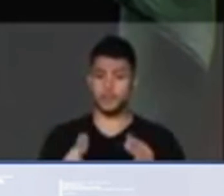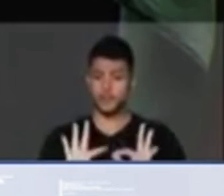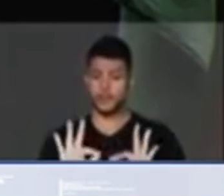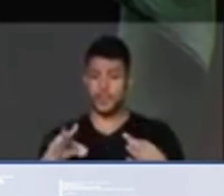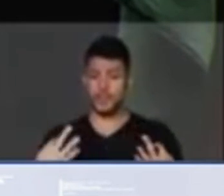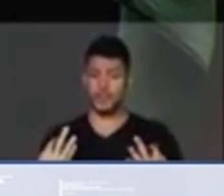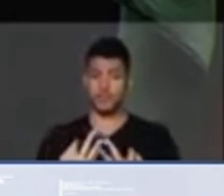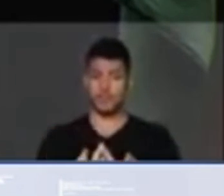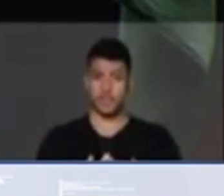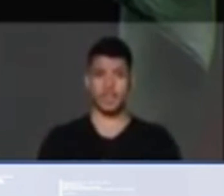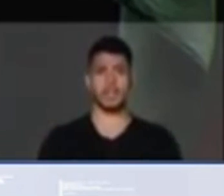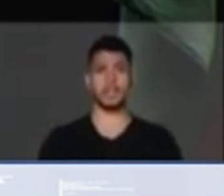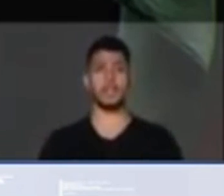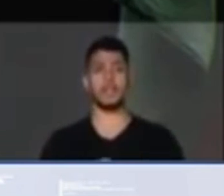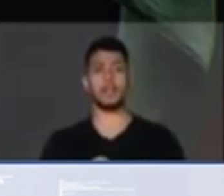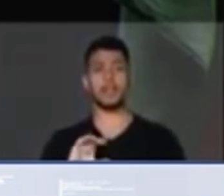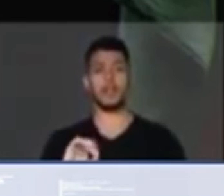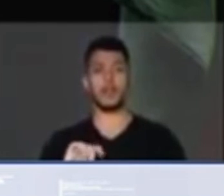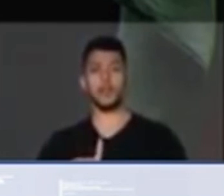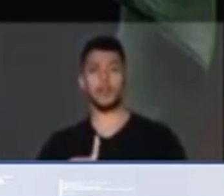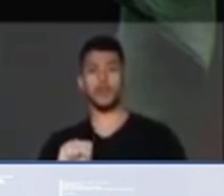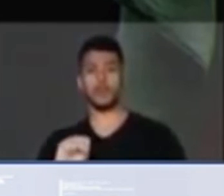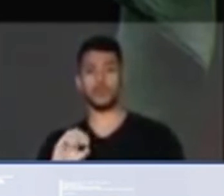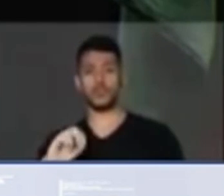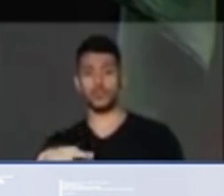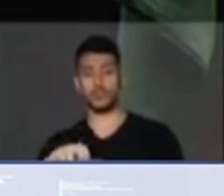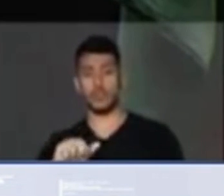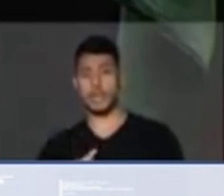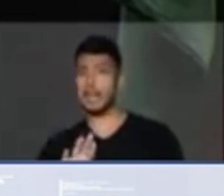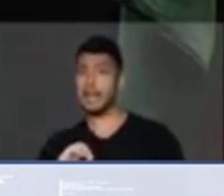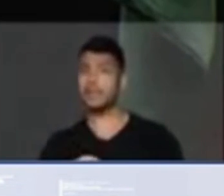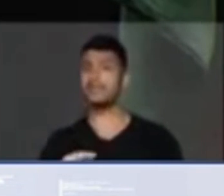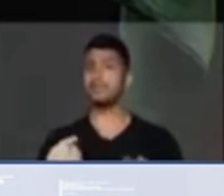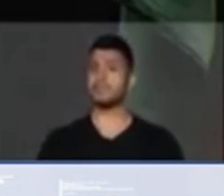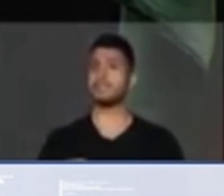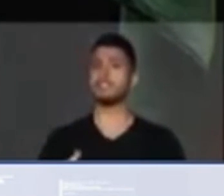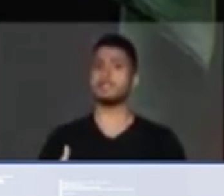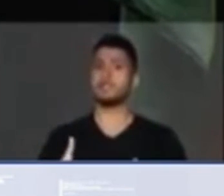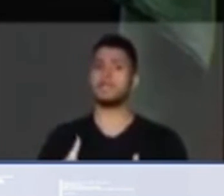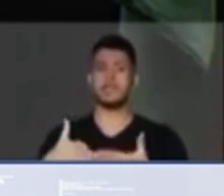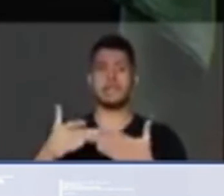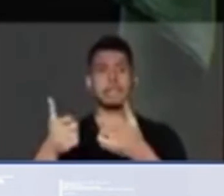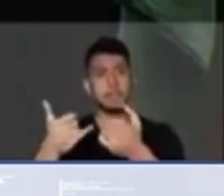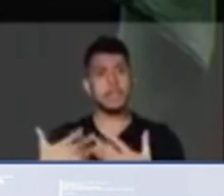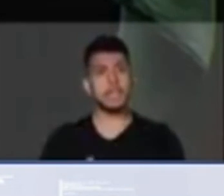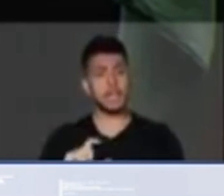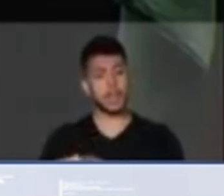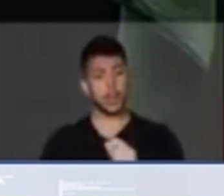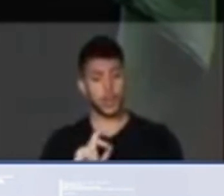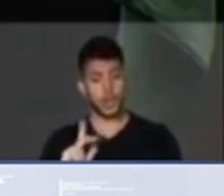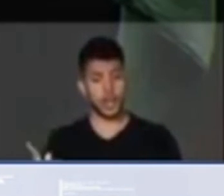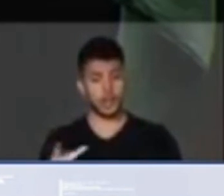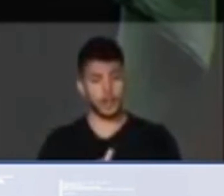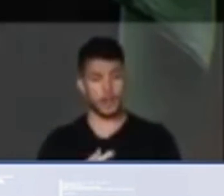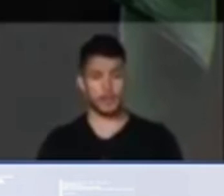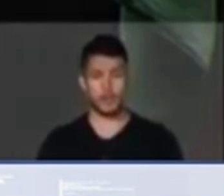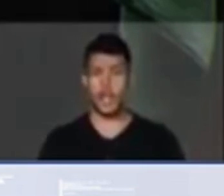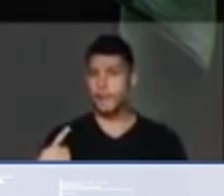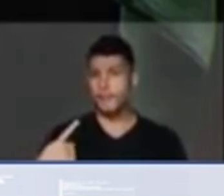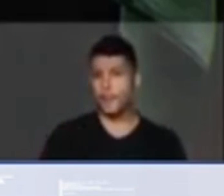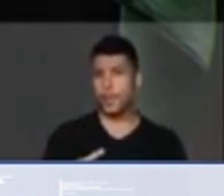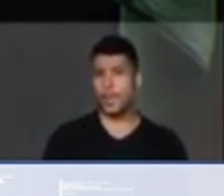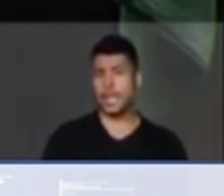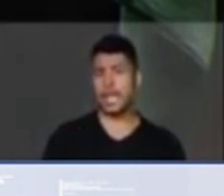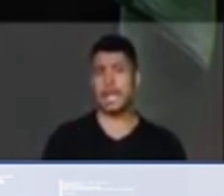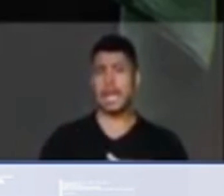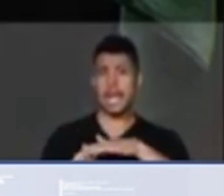que queriam que essa empresa Leros, que explora nióbio, ficasse com a energia do Paraguai,